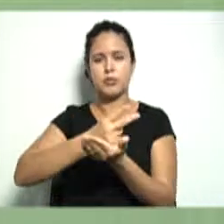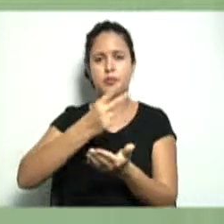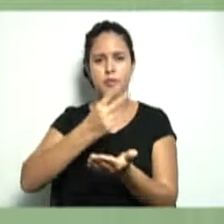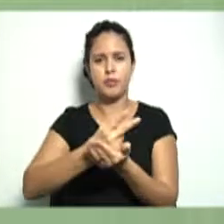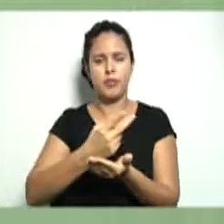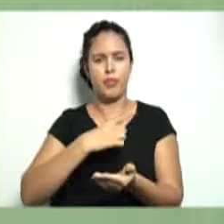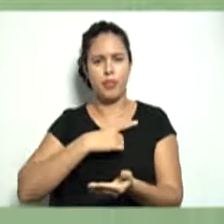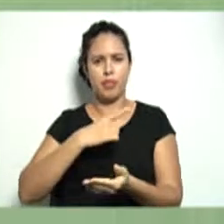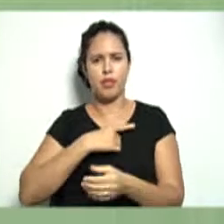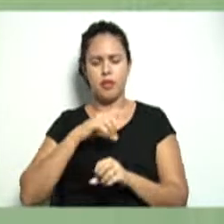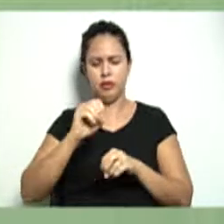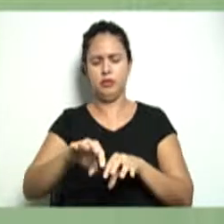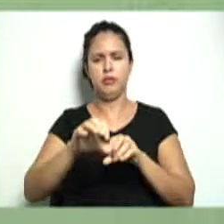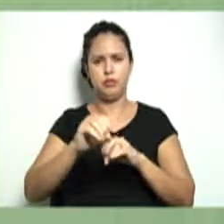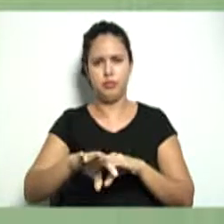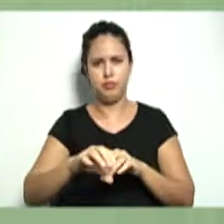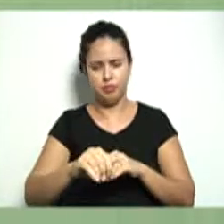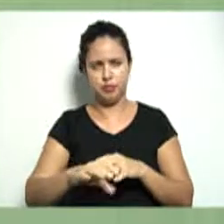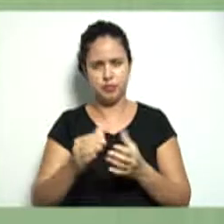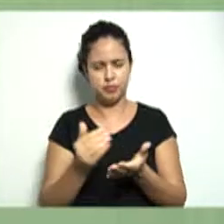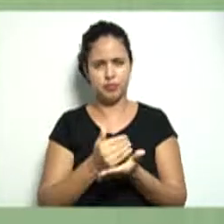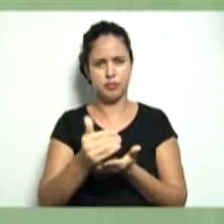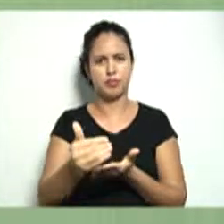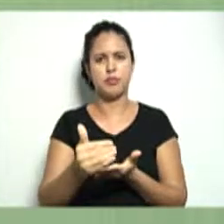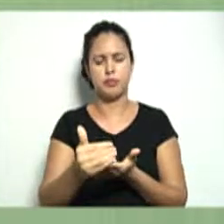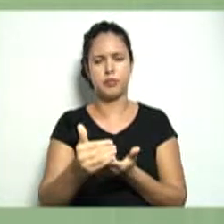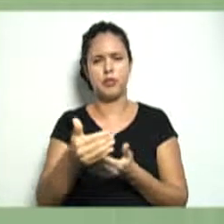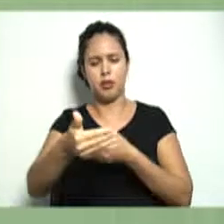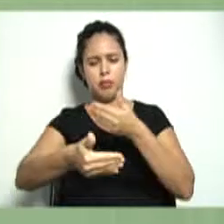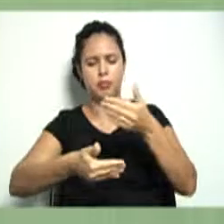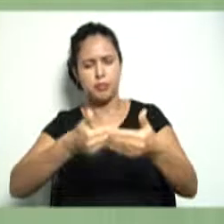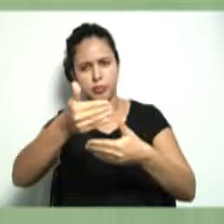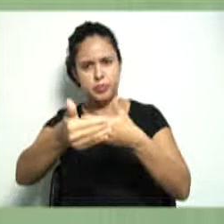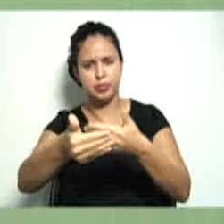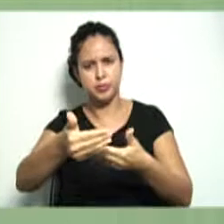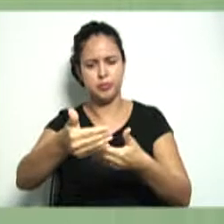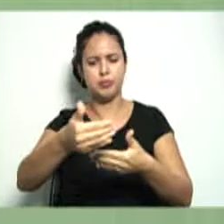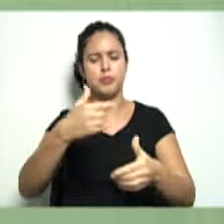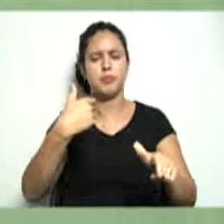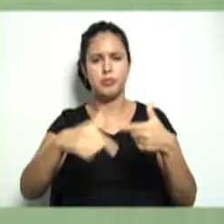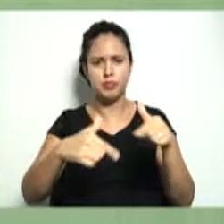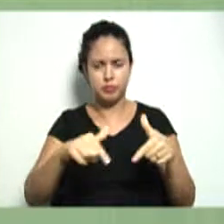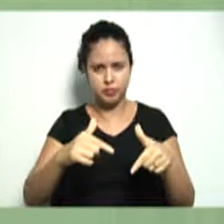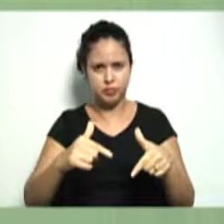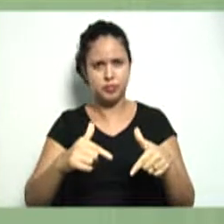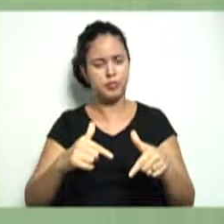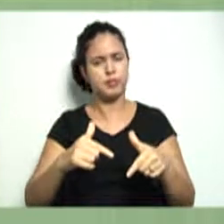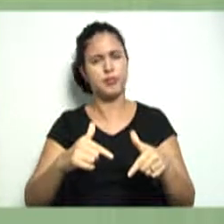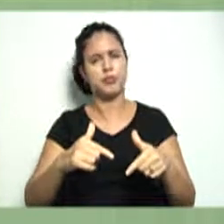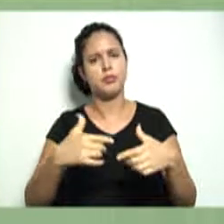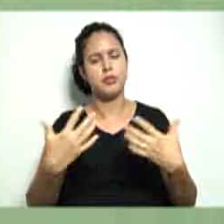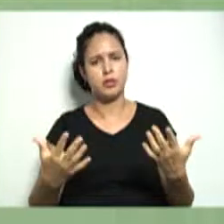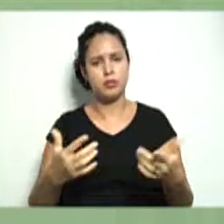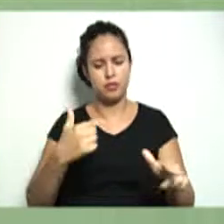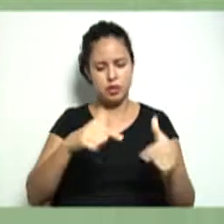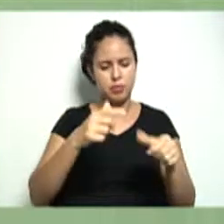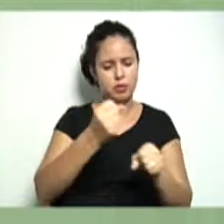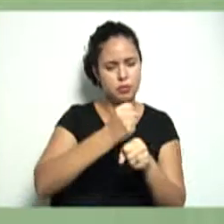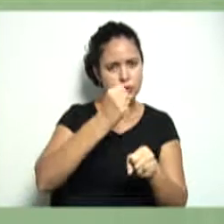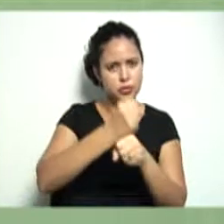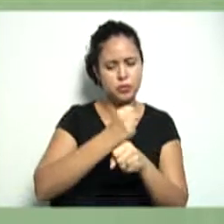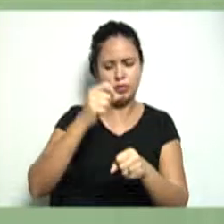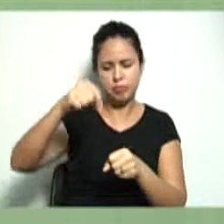uma educação que se realiza no próprio processo de trabalho. O trabalho de construir,